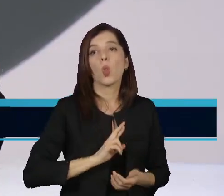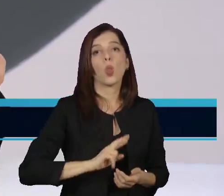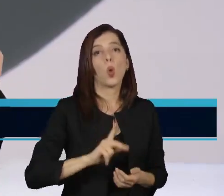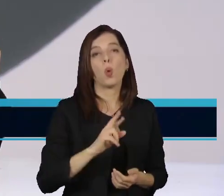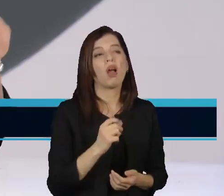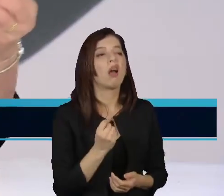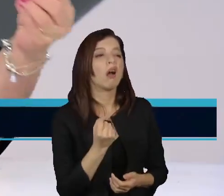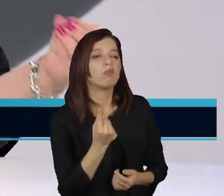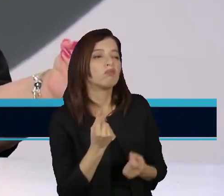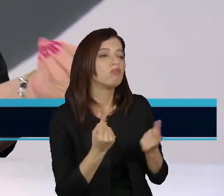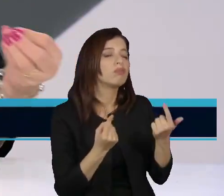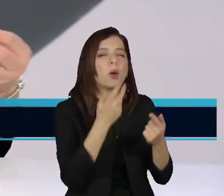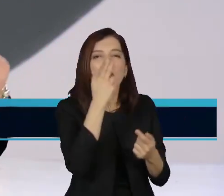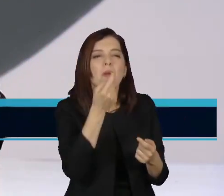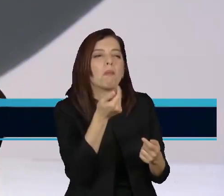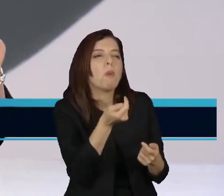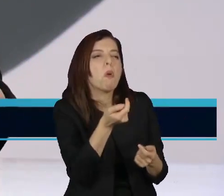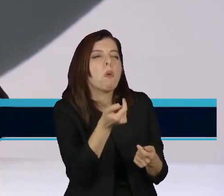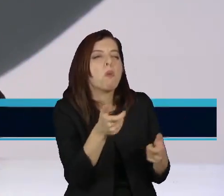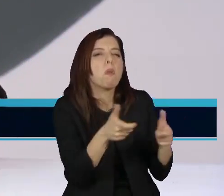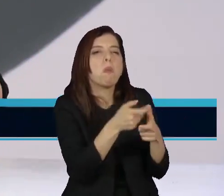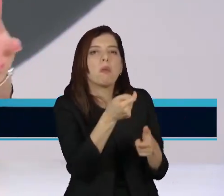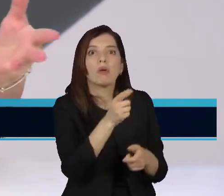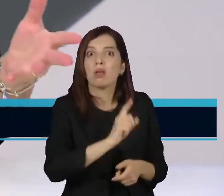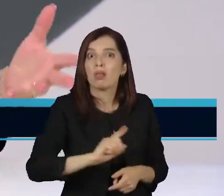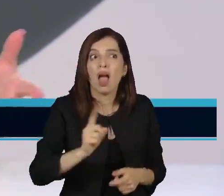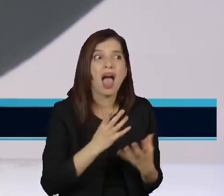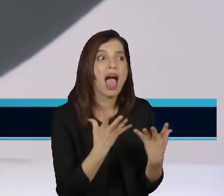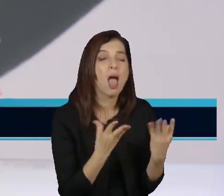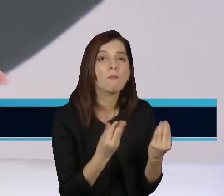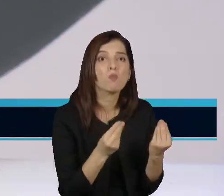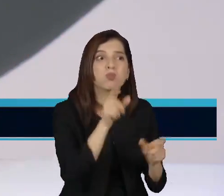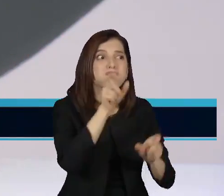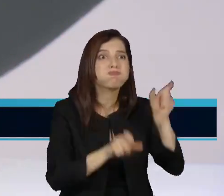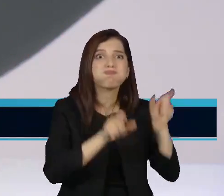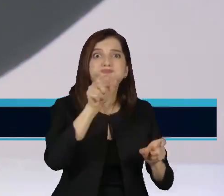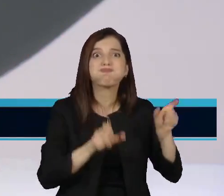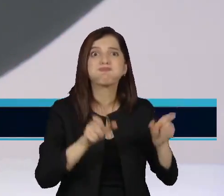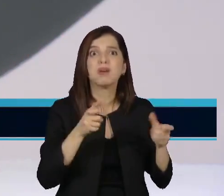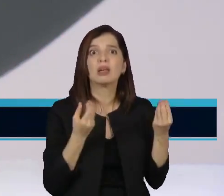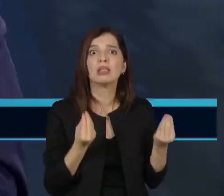isolado, não é uma cidade, uma família, a gente está falando de um estado inteiro devastado.